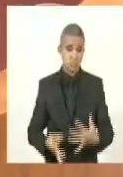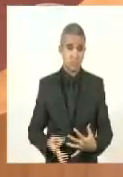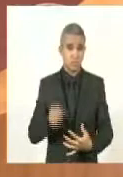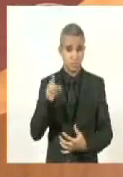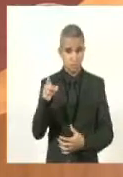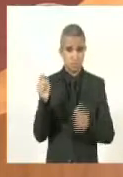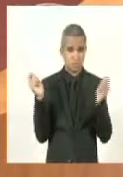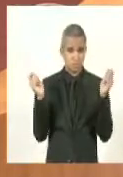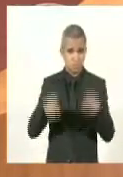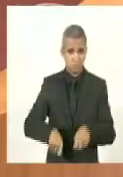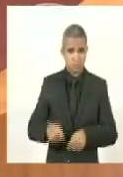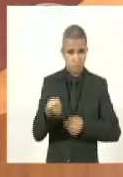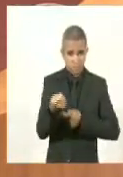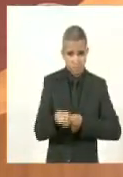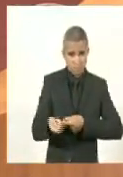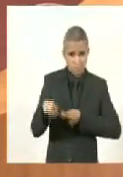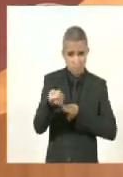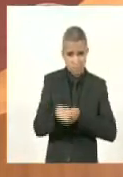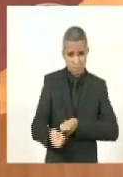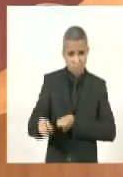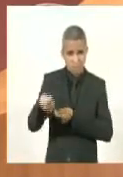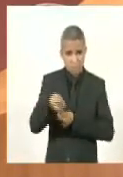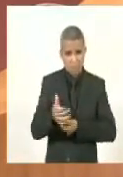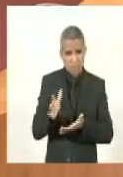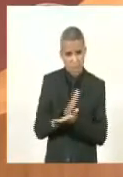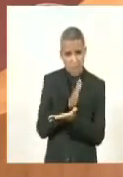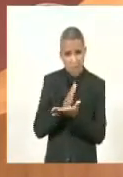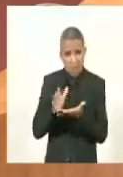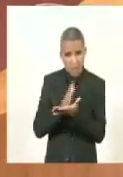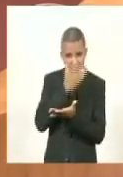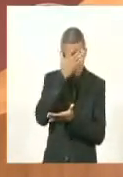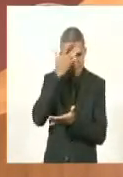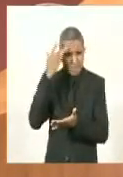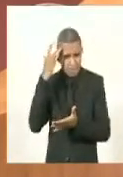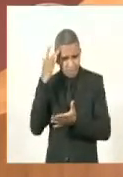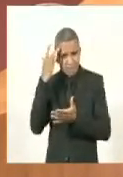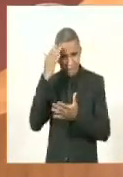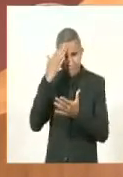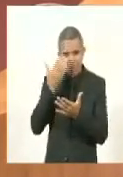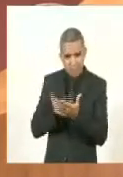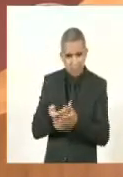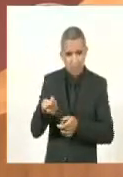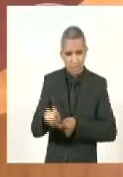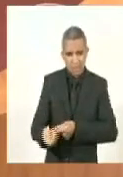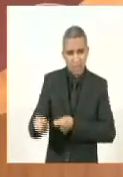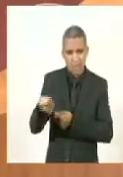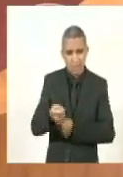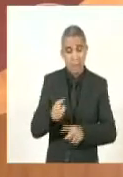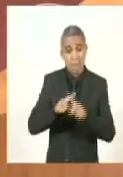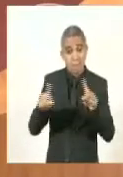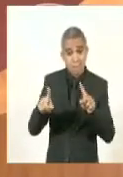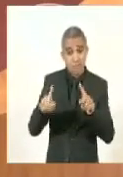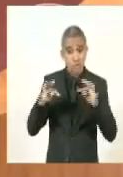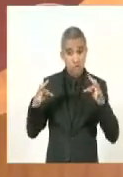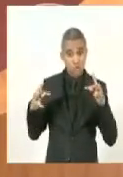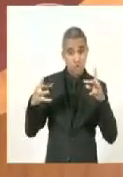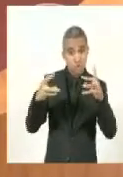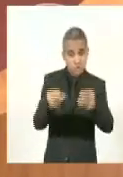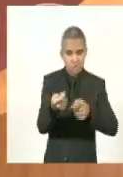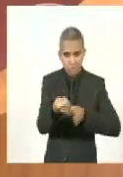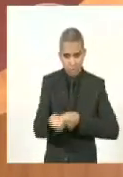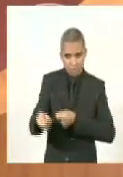enganar algumas pessoas o tempo todo, ou todas as pessoas durante algum tempo,